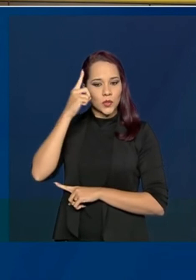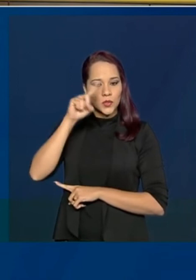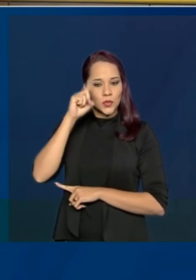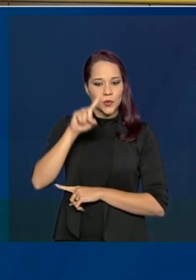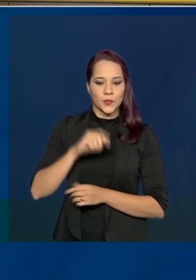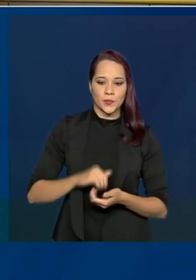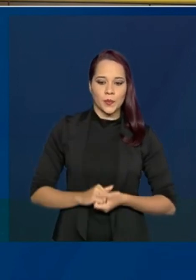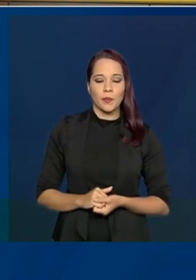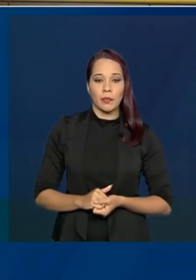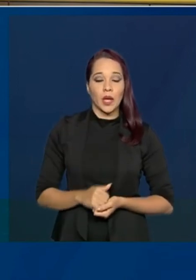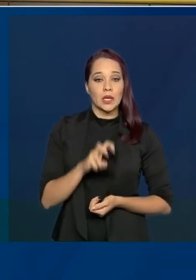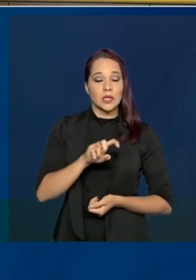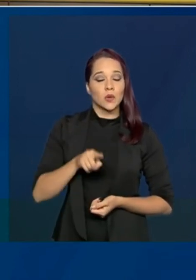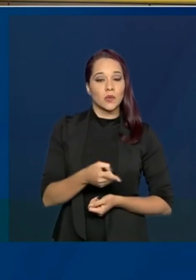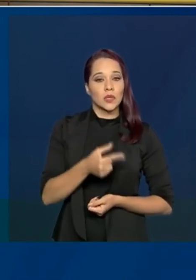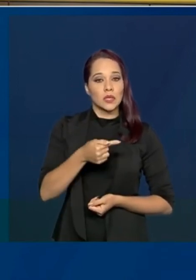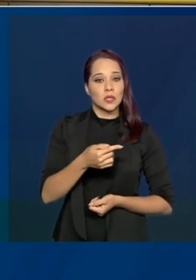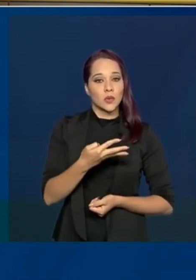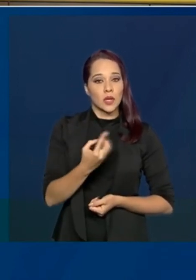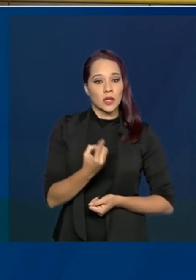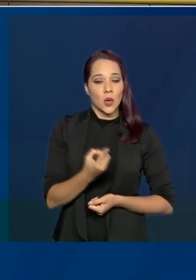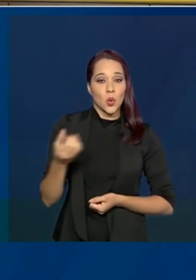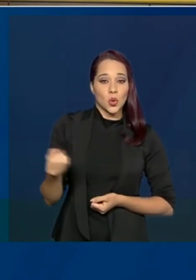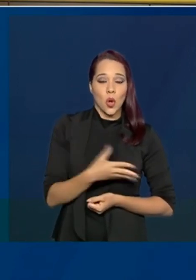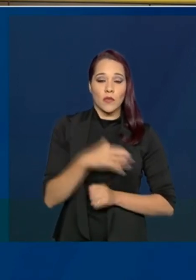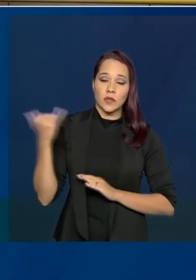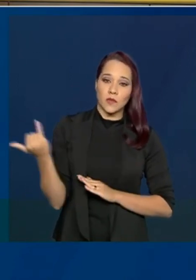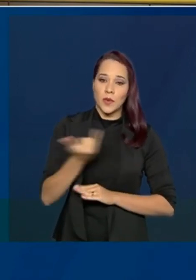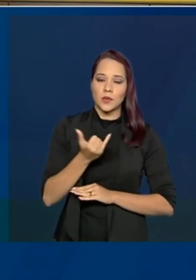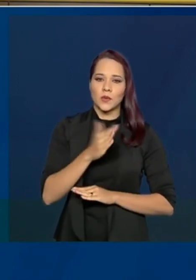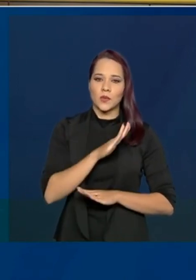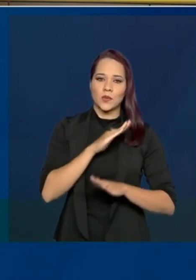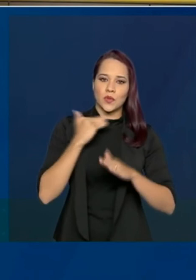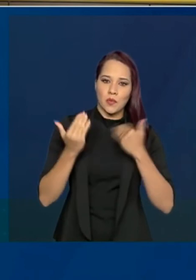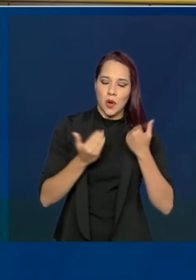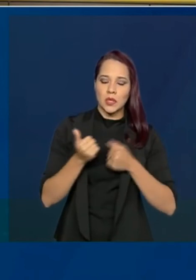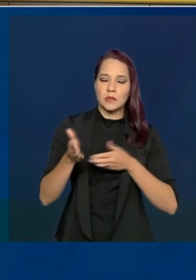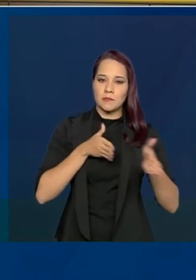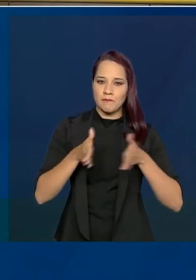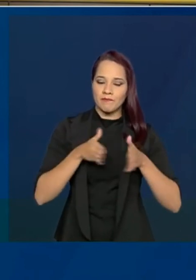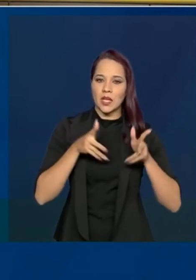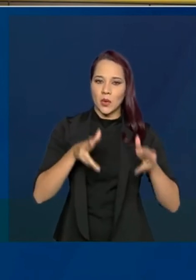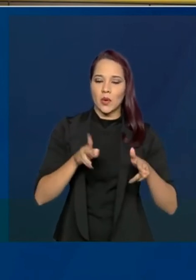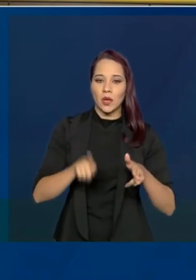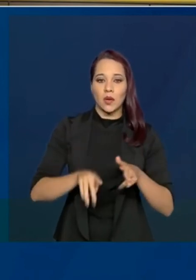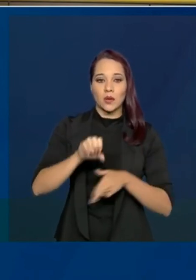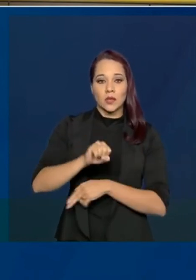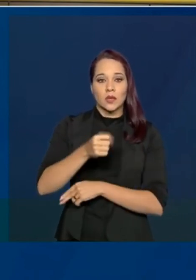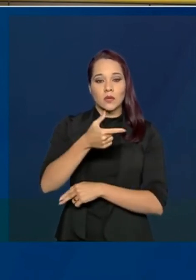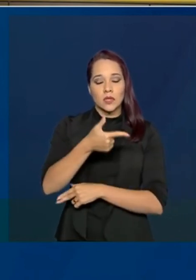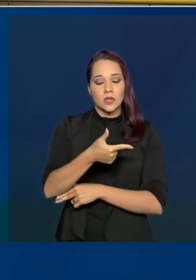diariamente. E 5.741 novos registros de óbitos nesse mesmo período, que dá uma média de